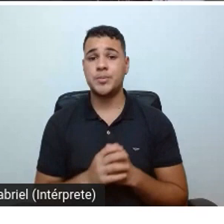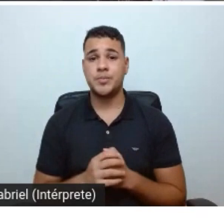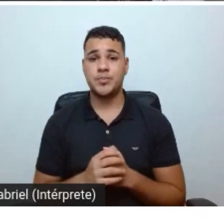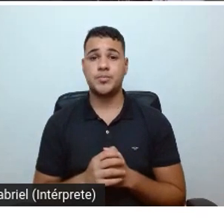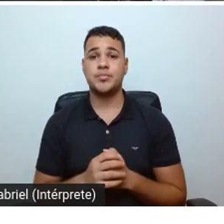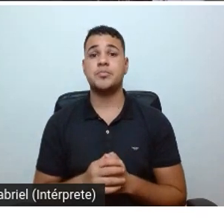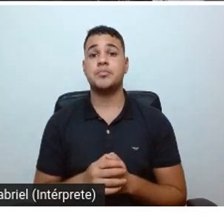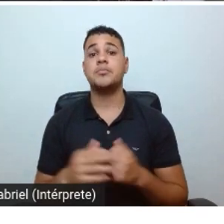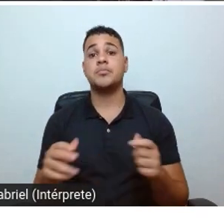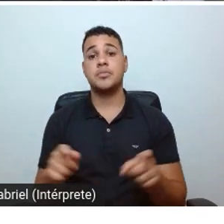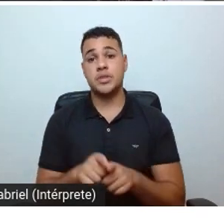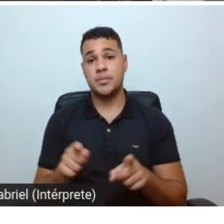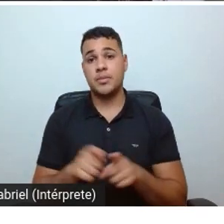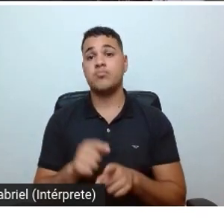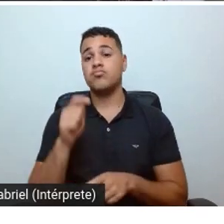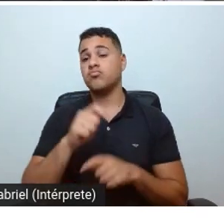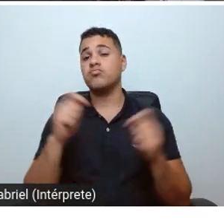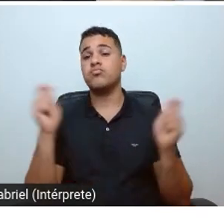um impacto, né,